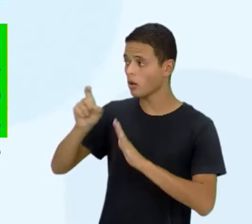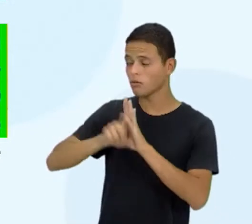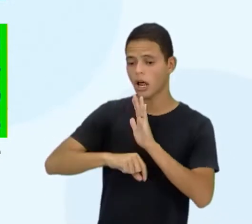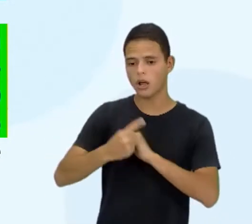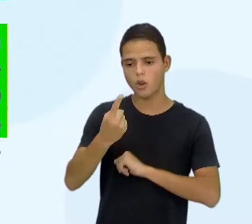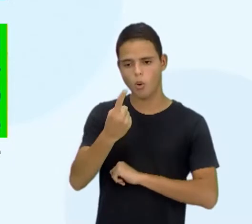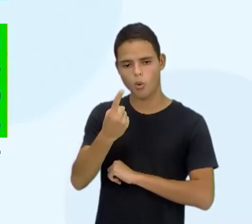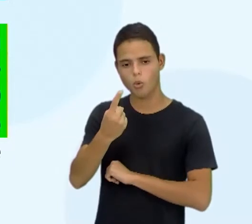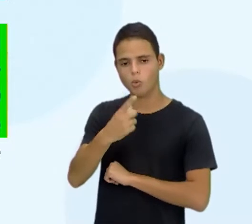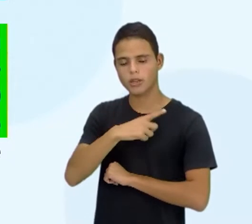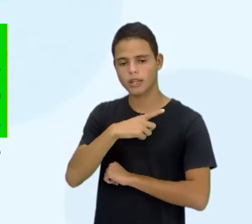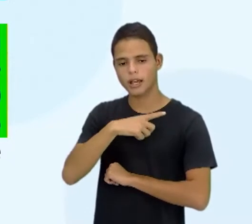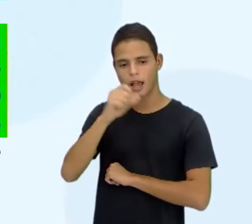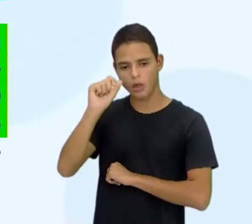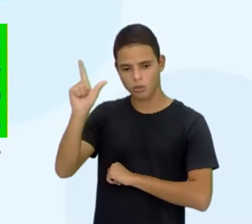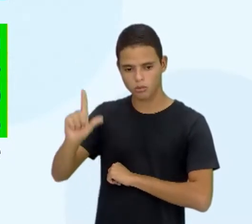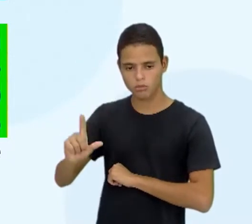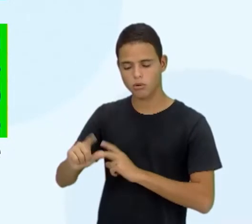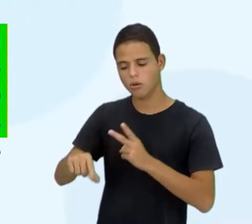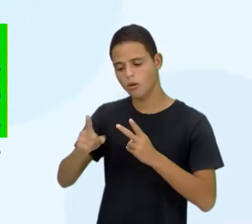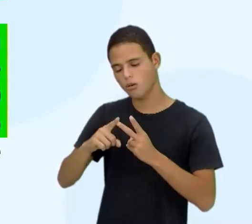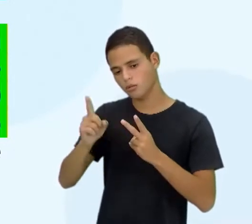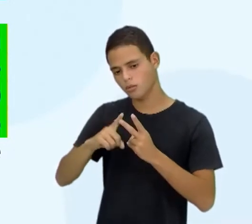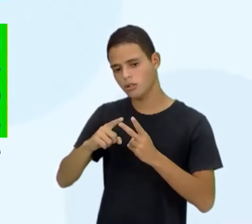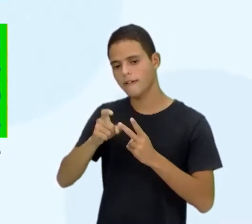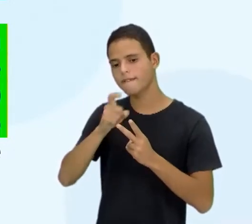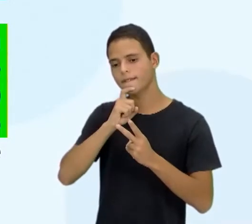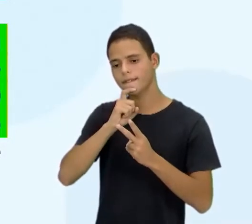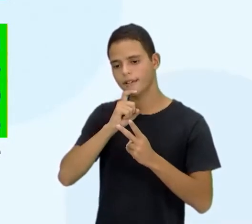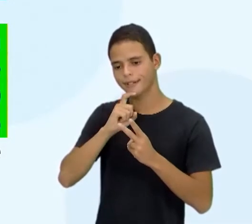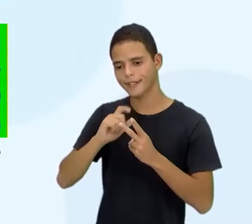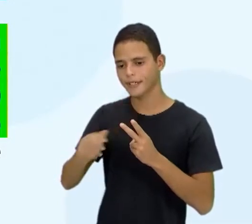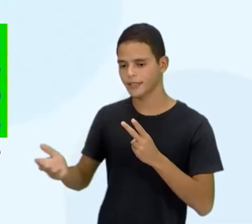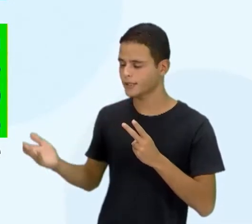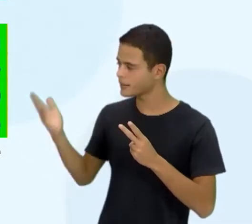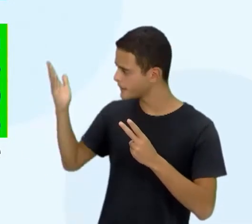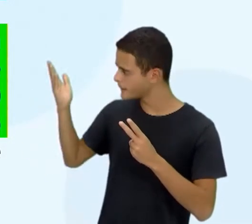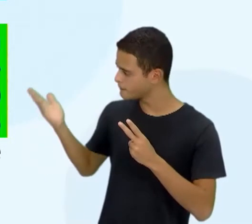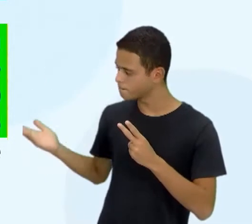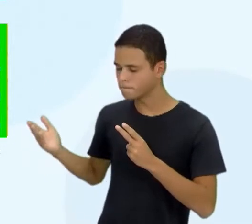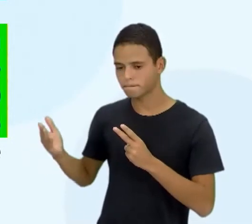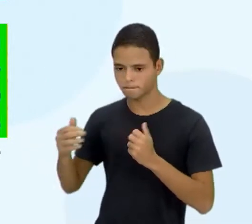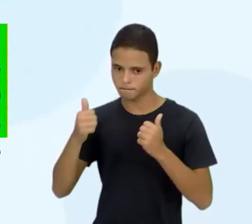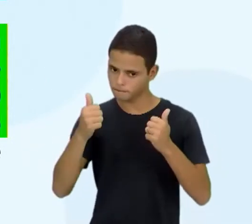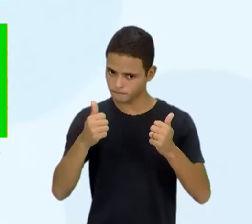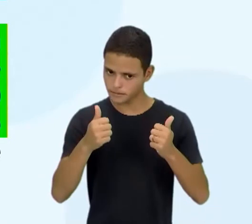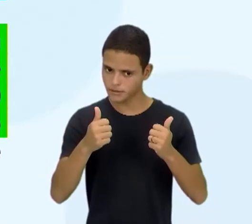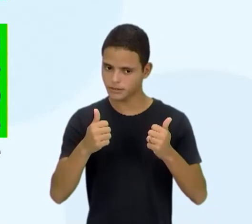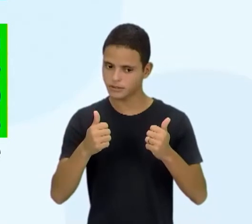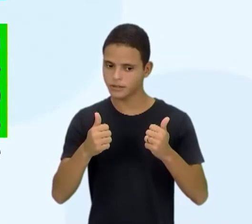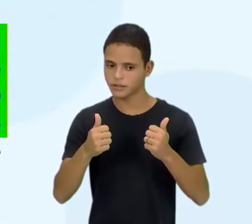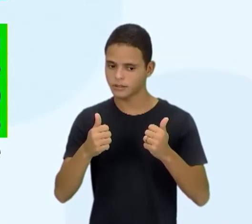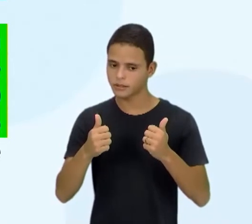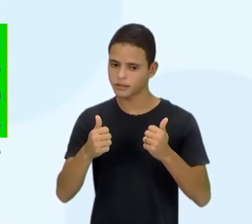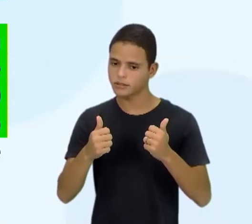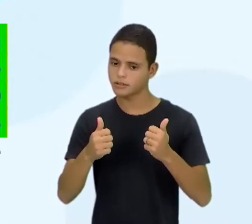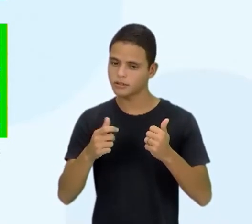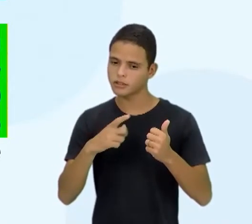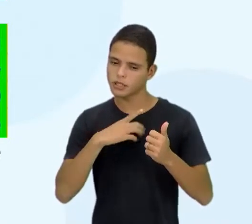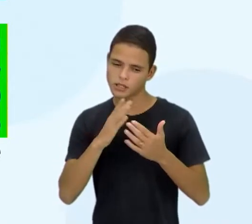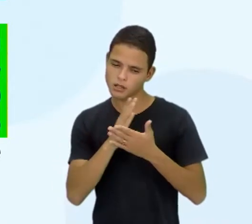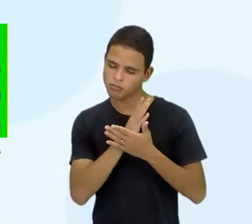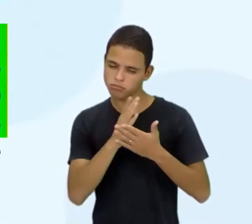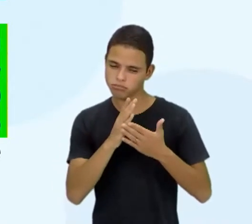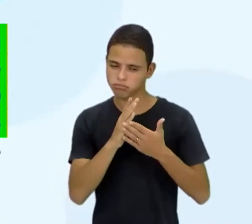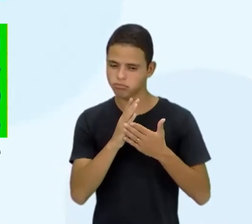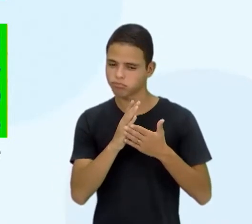parágrafo está na cor azul, segundo parágrafo na cor verde, tudo bem? E um trechinho que não foi grifado,